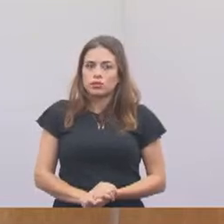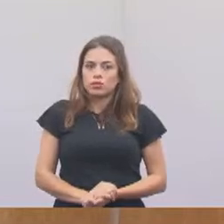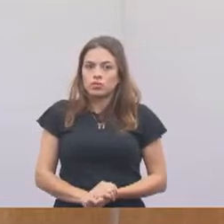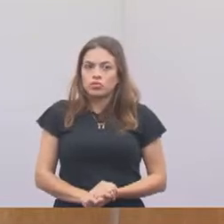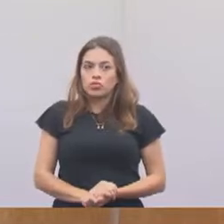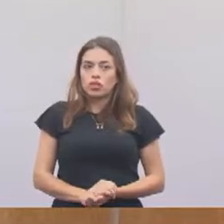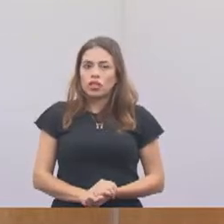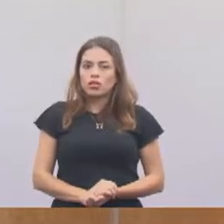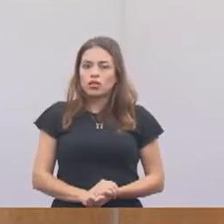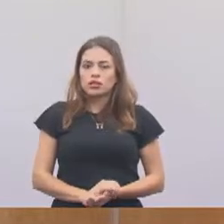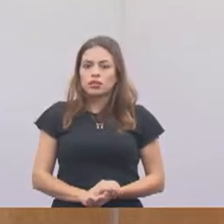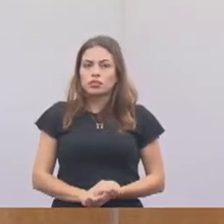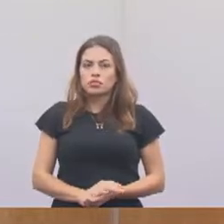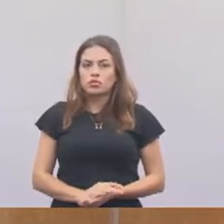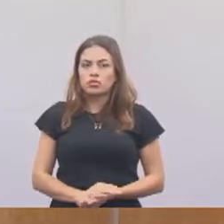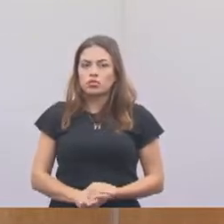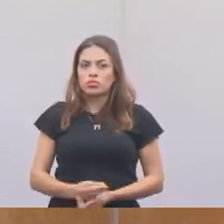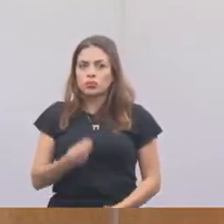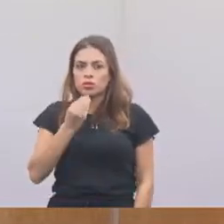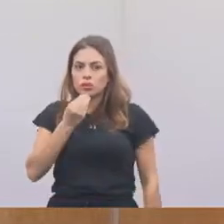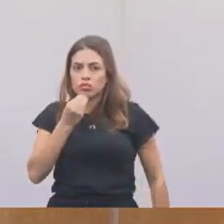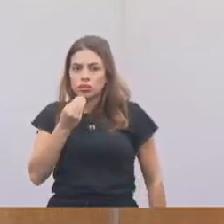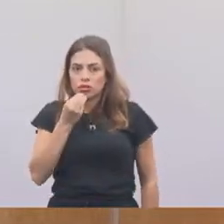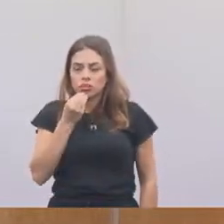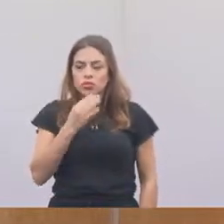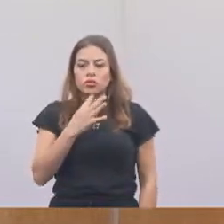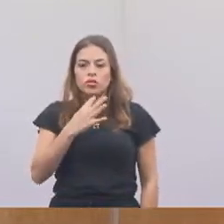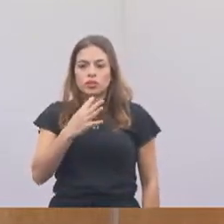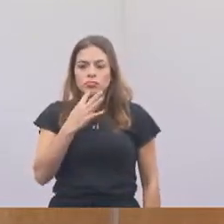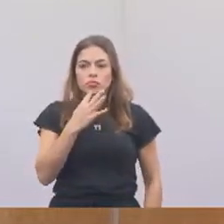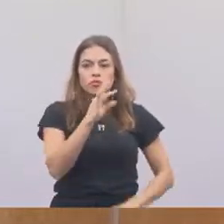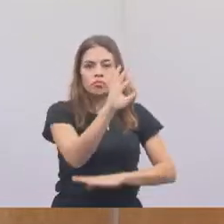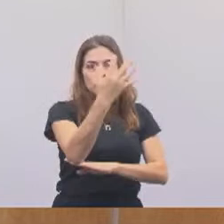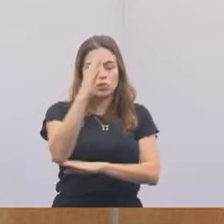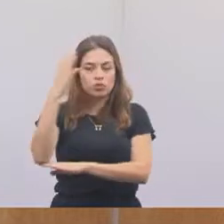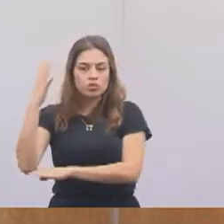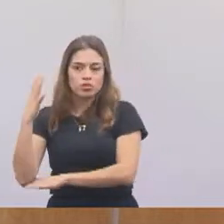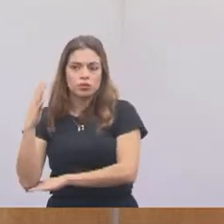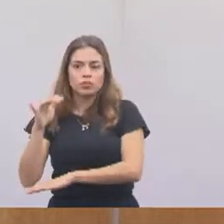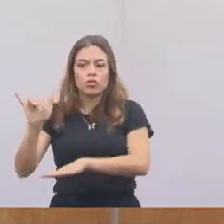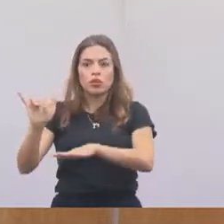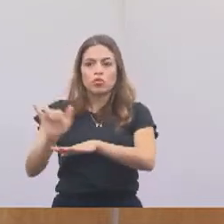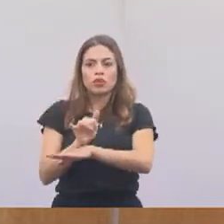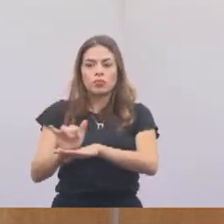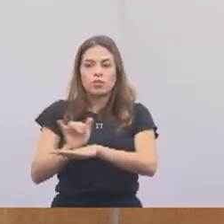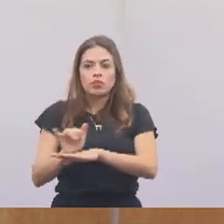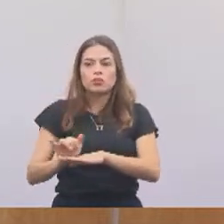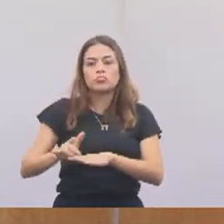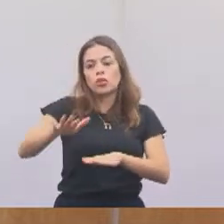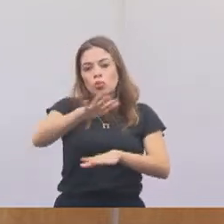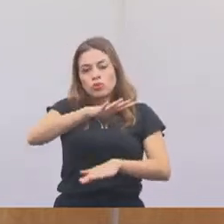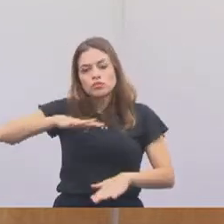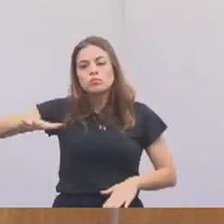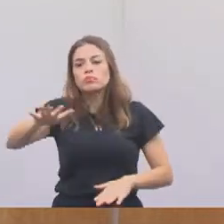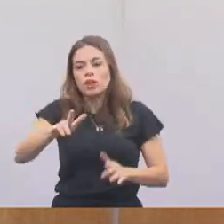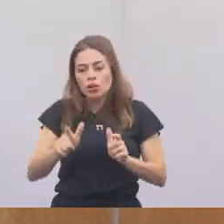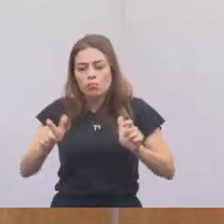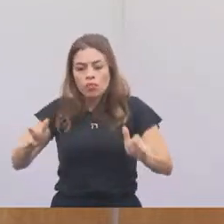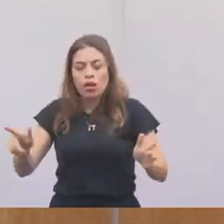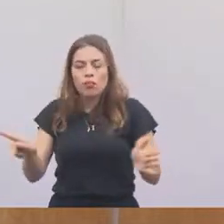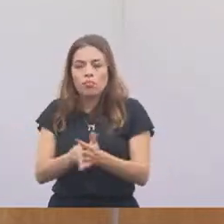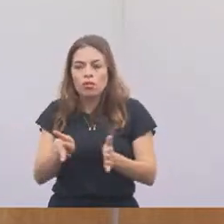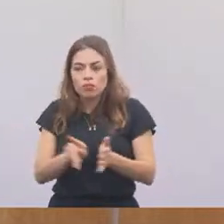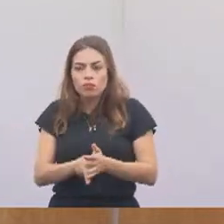Aqueles que tiveram a oportunidade de conhecer lá o Viveiro Municipal, realmente ali no Campo Grande, né, agora com, além do espaço, do ambiente